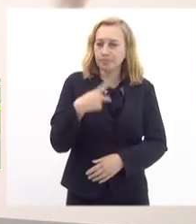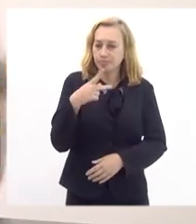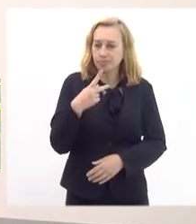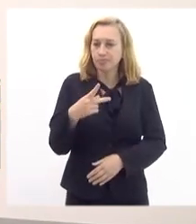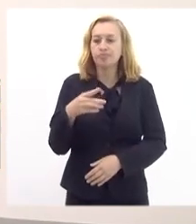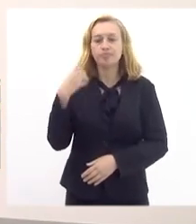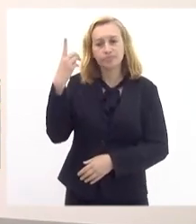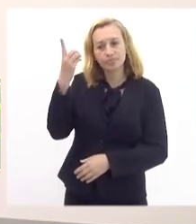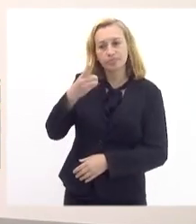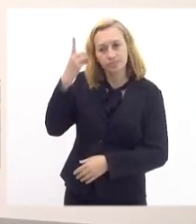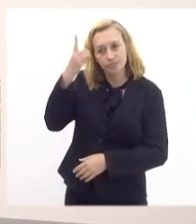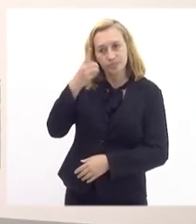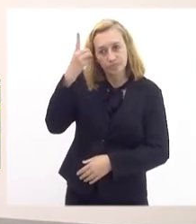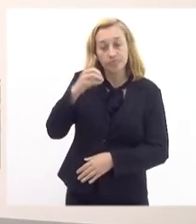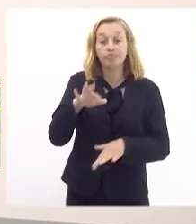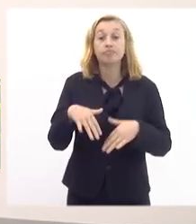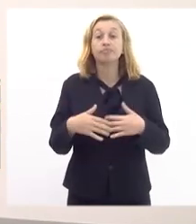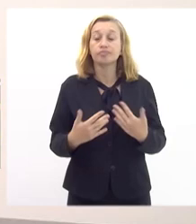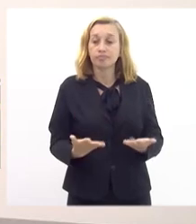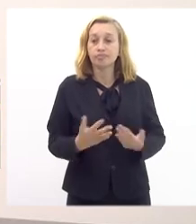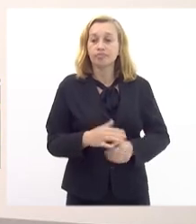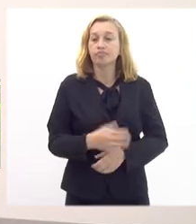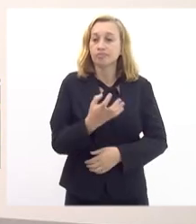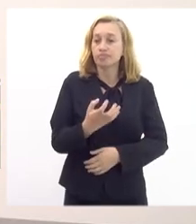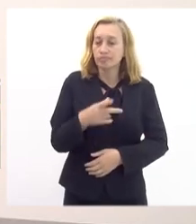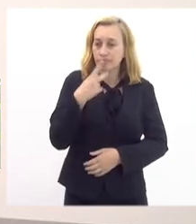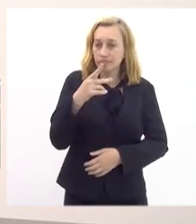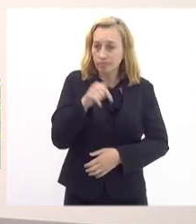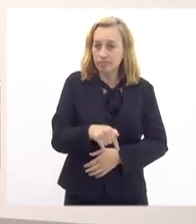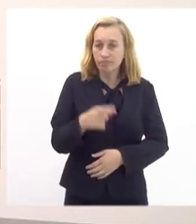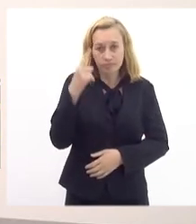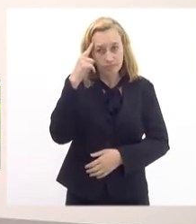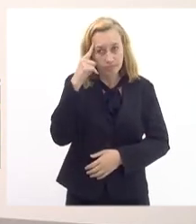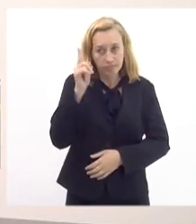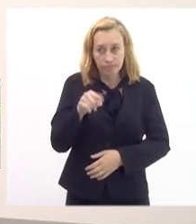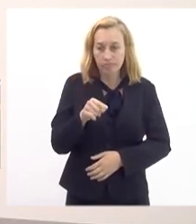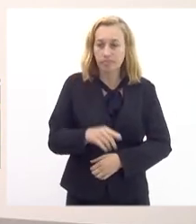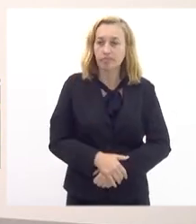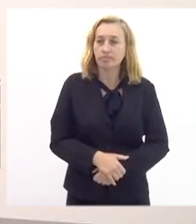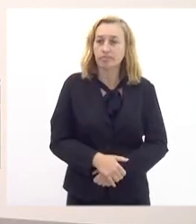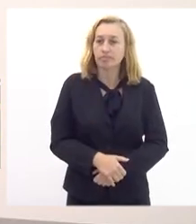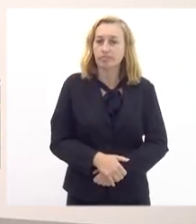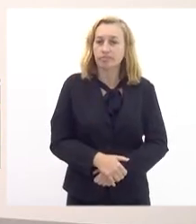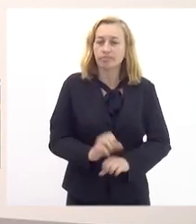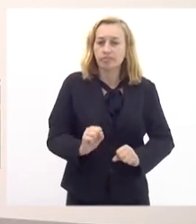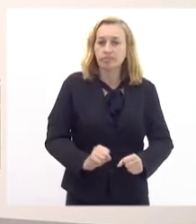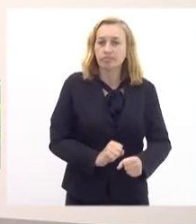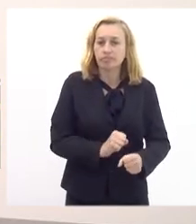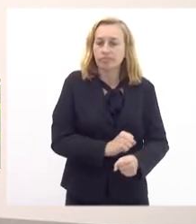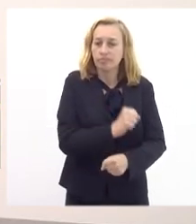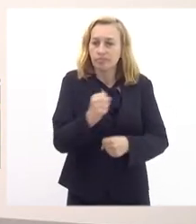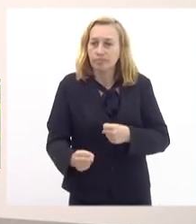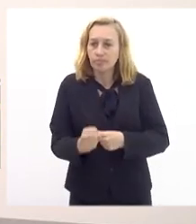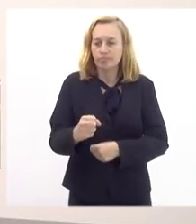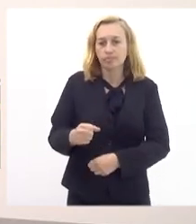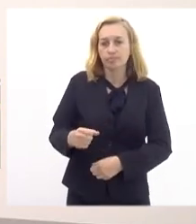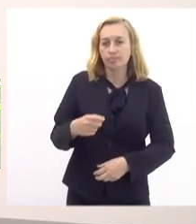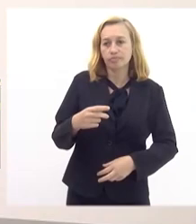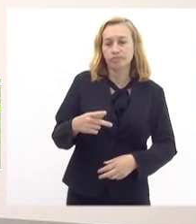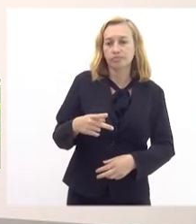pelos deputados enfim mas que eu queria trazer para reflexão é que o poder público a sociedade